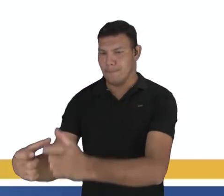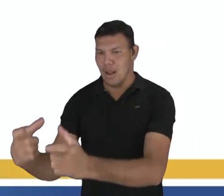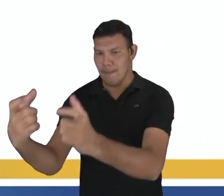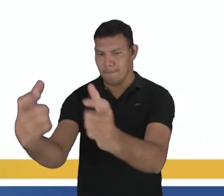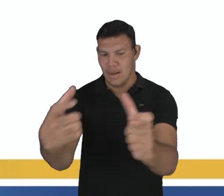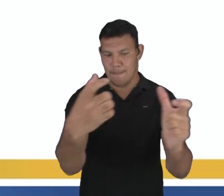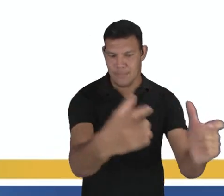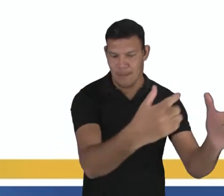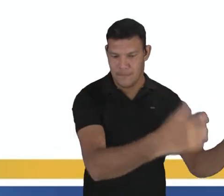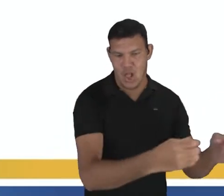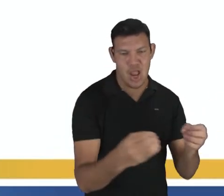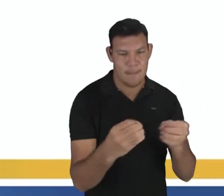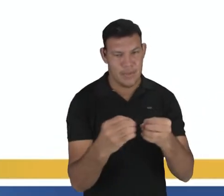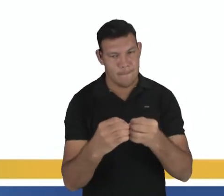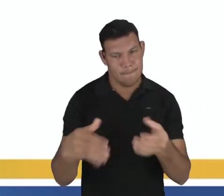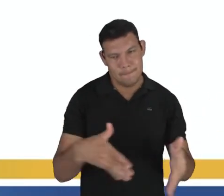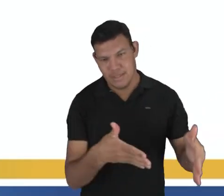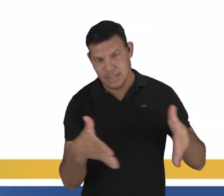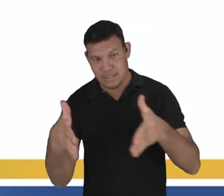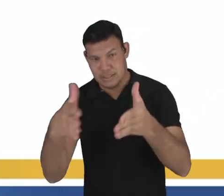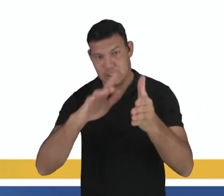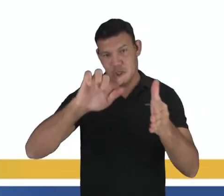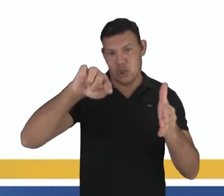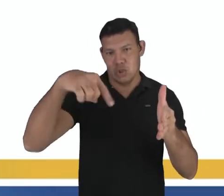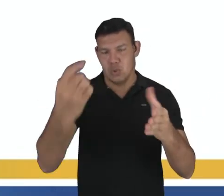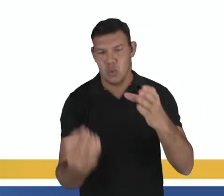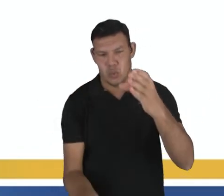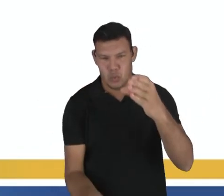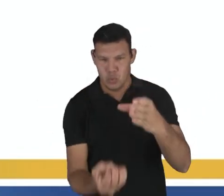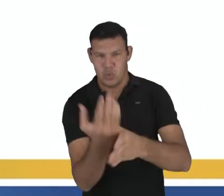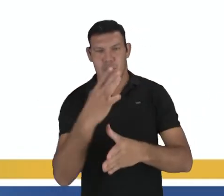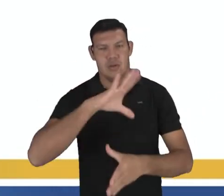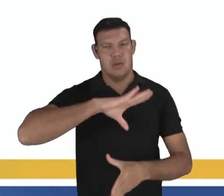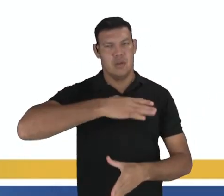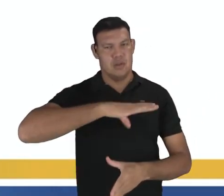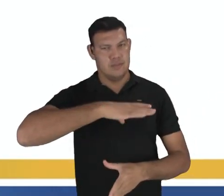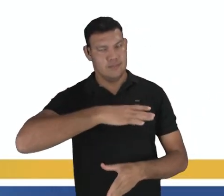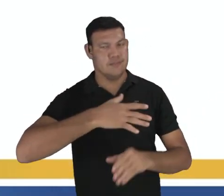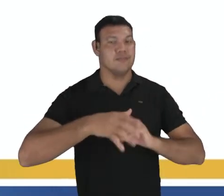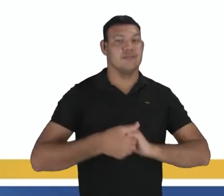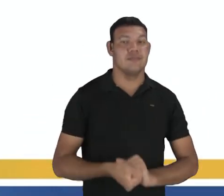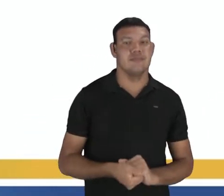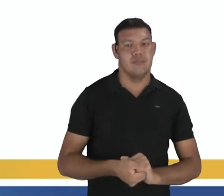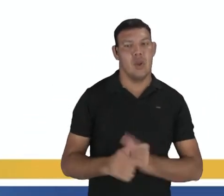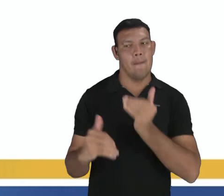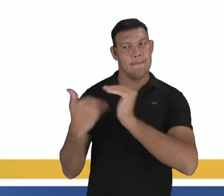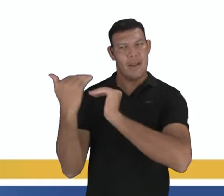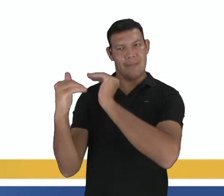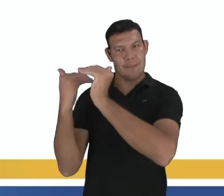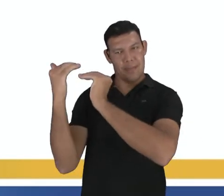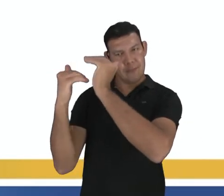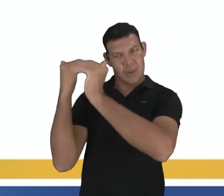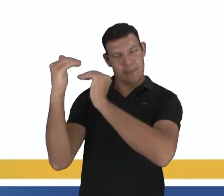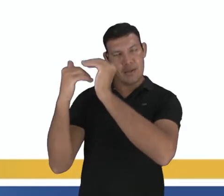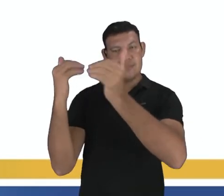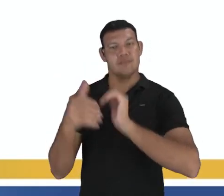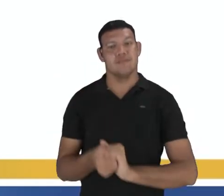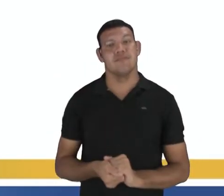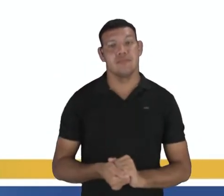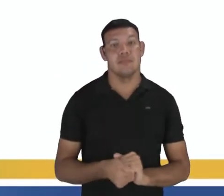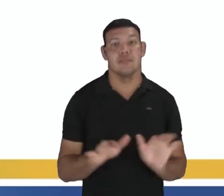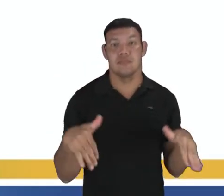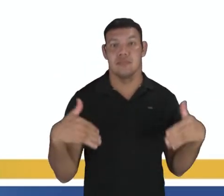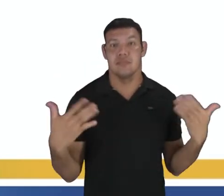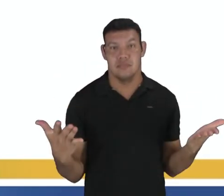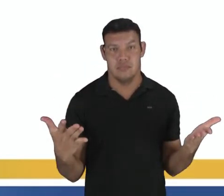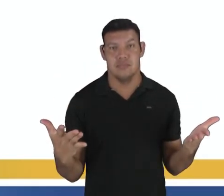dos rios, né? Depois vão surgir as cidades, né, que já existiam, elas vão prosperar, crescer, desenvolver,